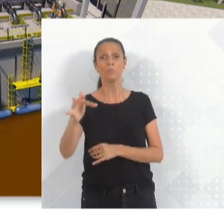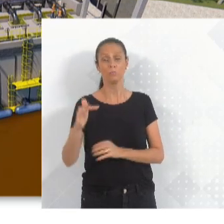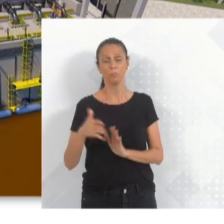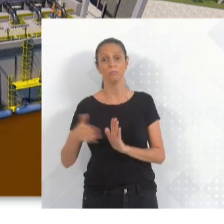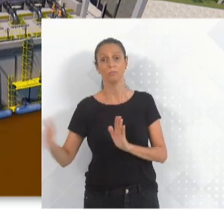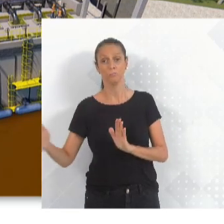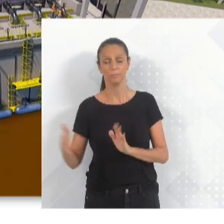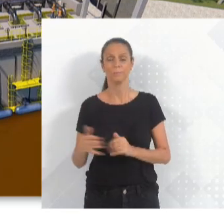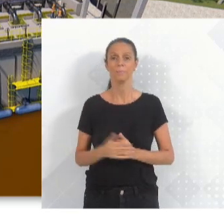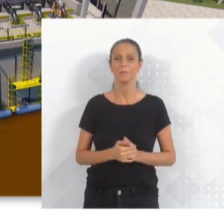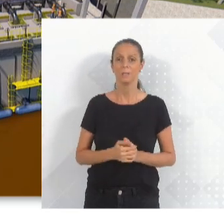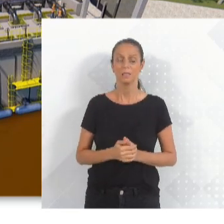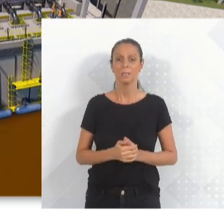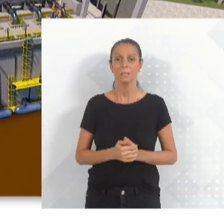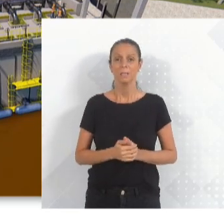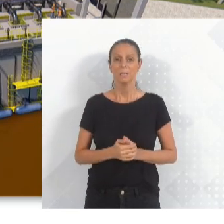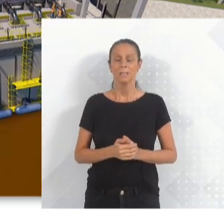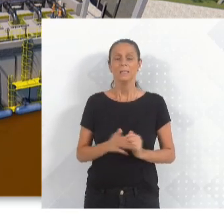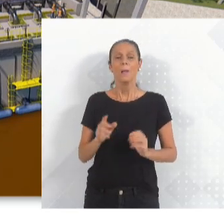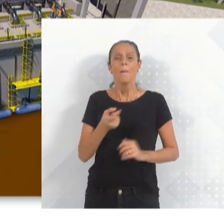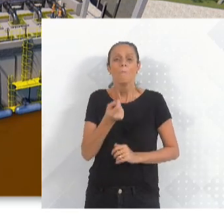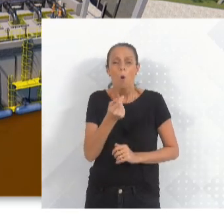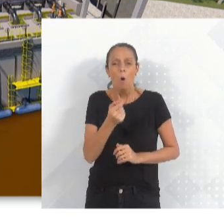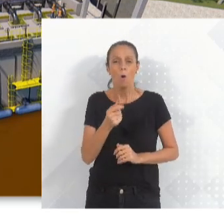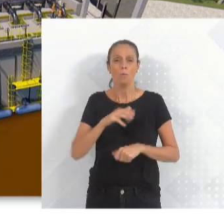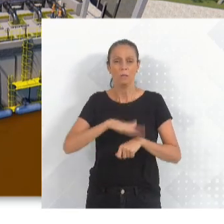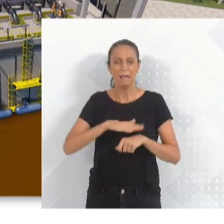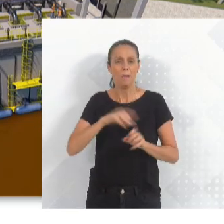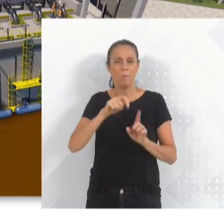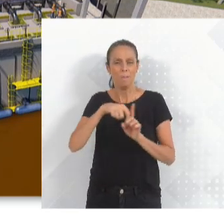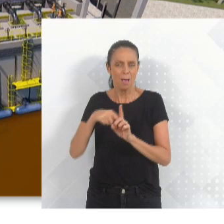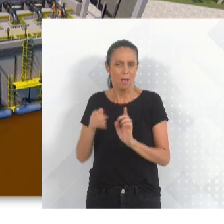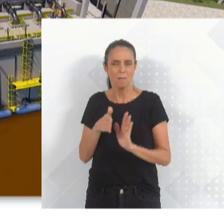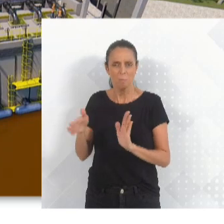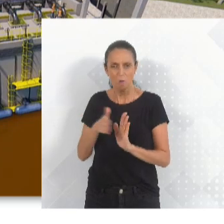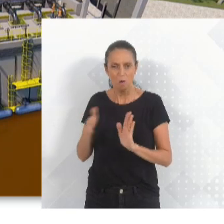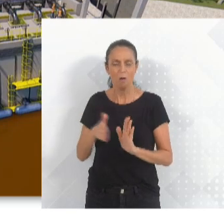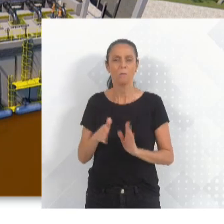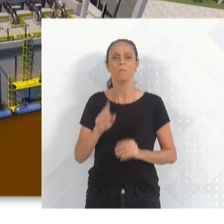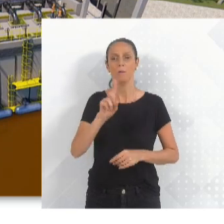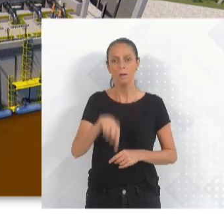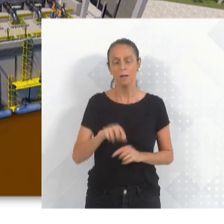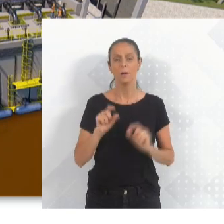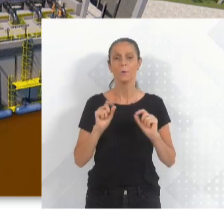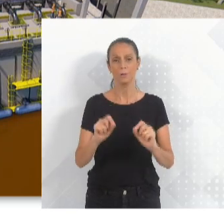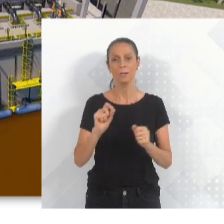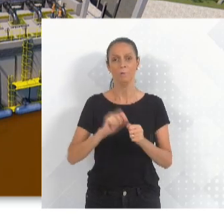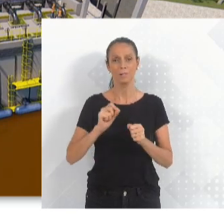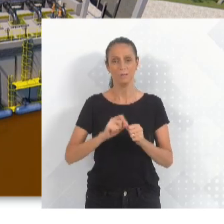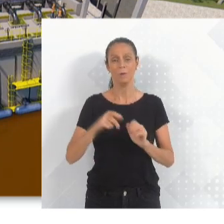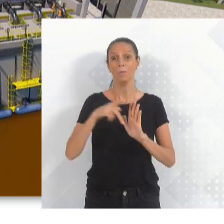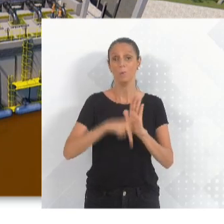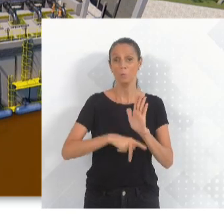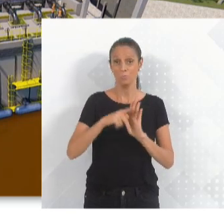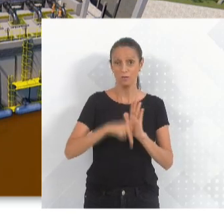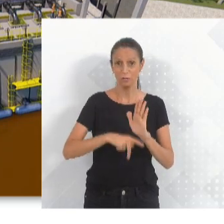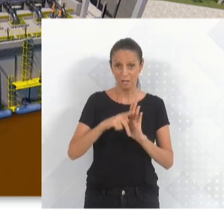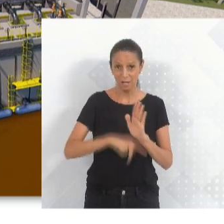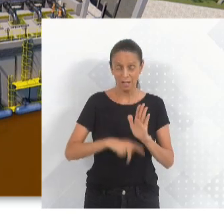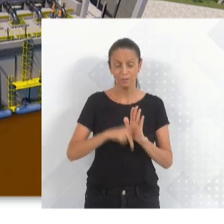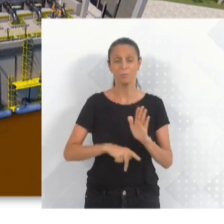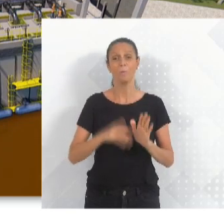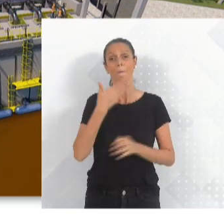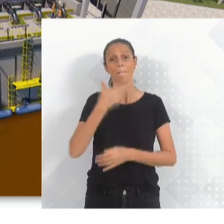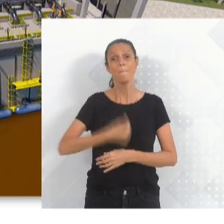De longo prazo, aliás, de médio prazo, eu falei anteriormente que é a execução do projeto de revitalização das 4